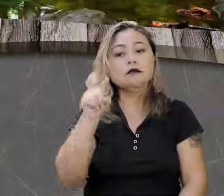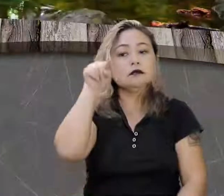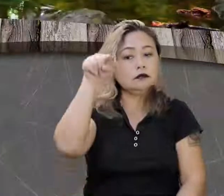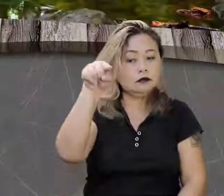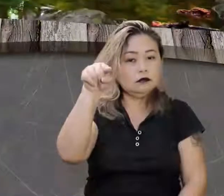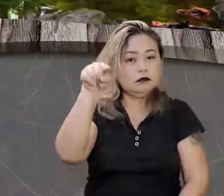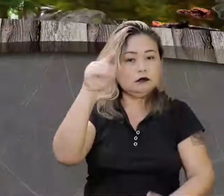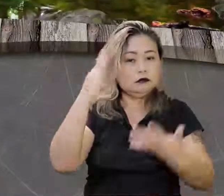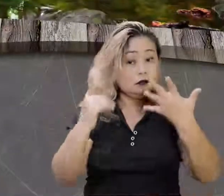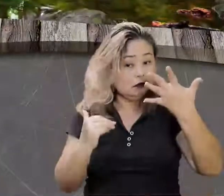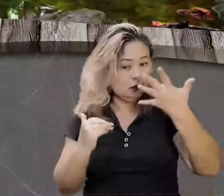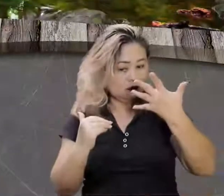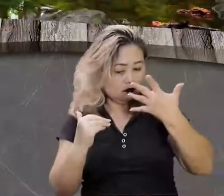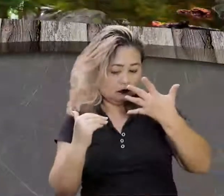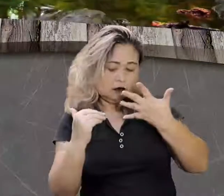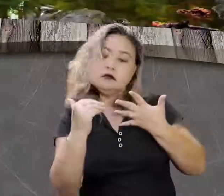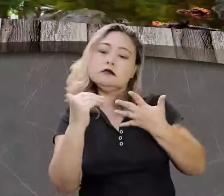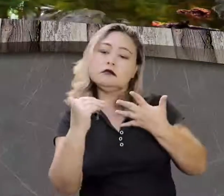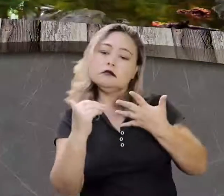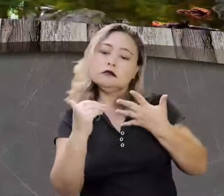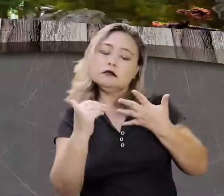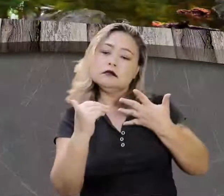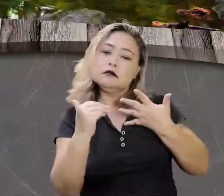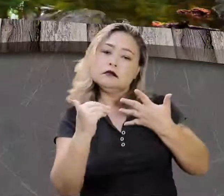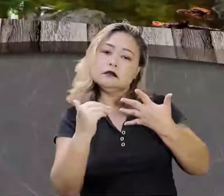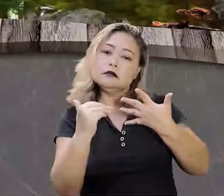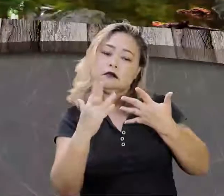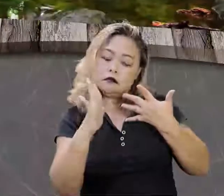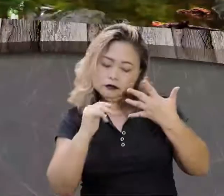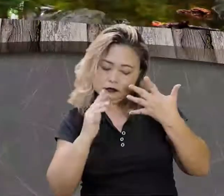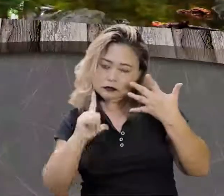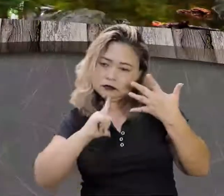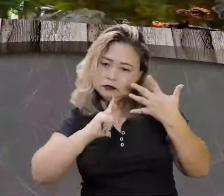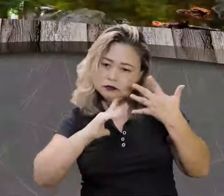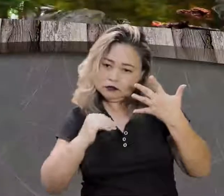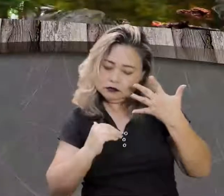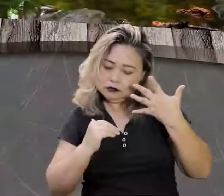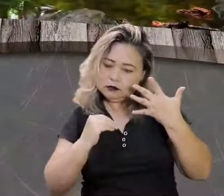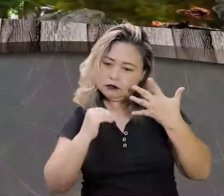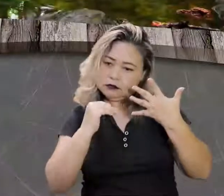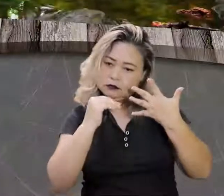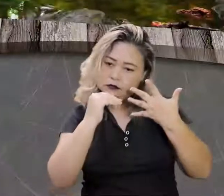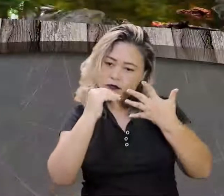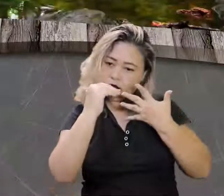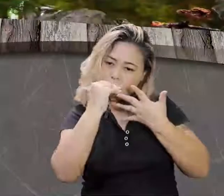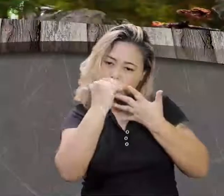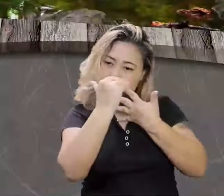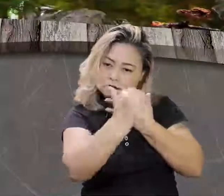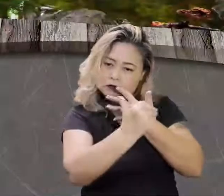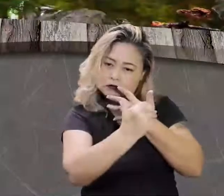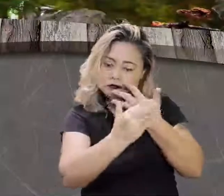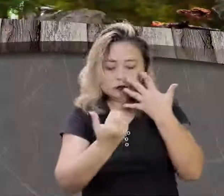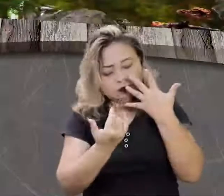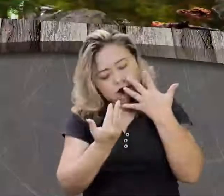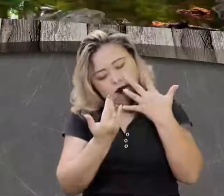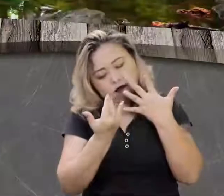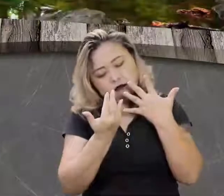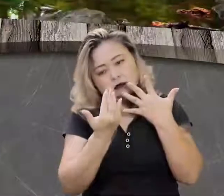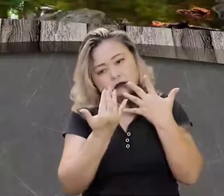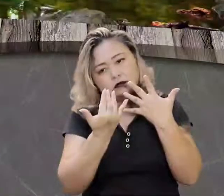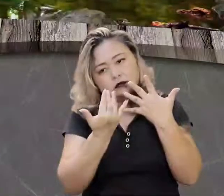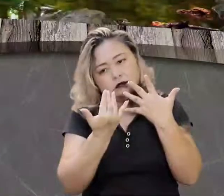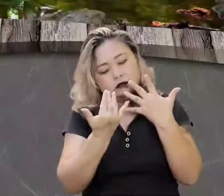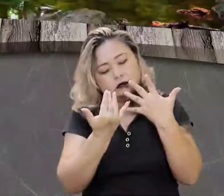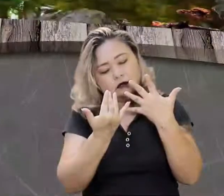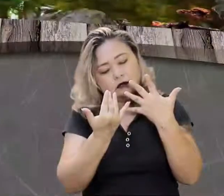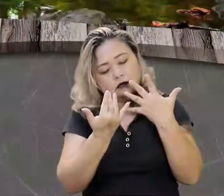Você tem o início, tá? Esse início, você está ali nessa representação, uma plantinha, um pezinho de